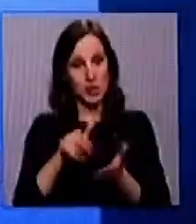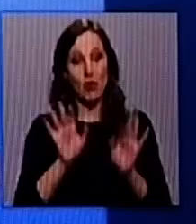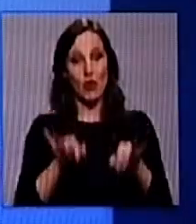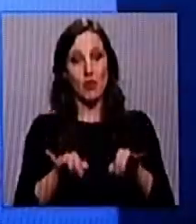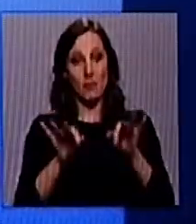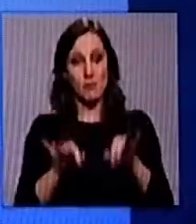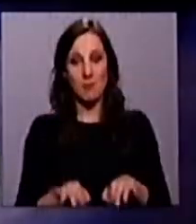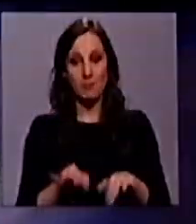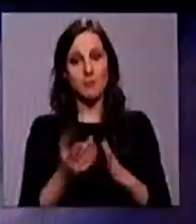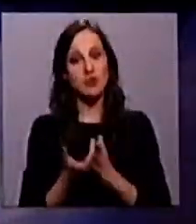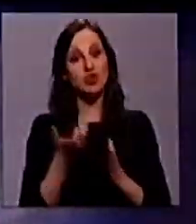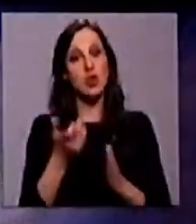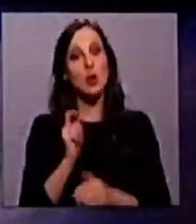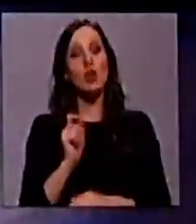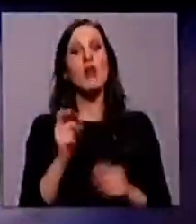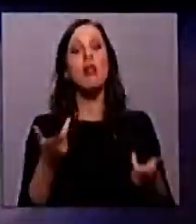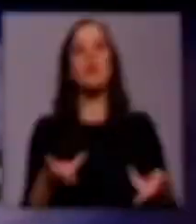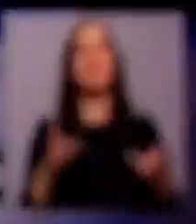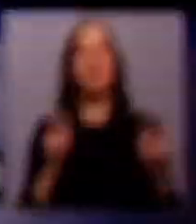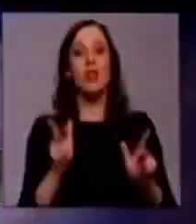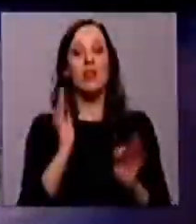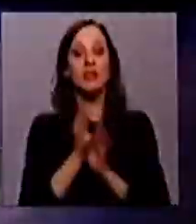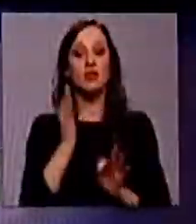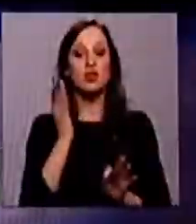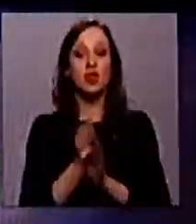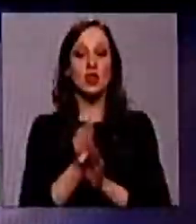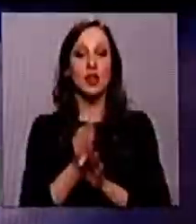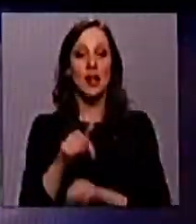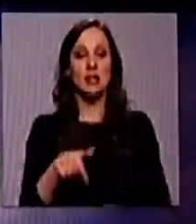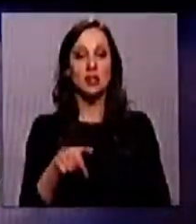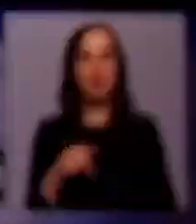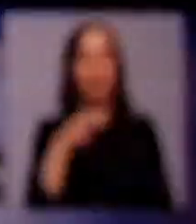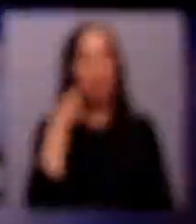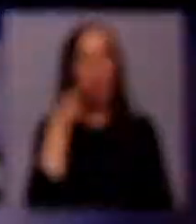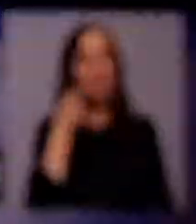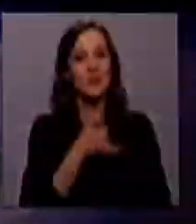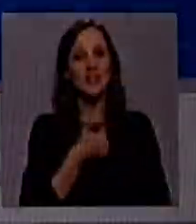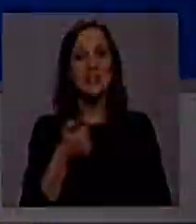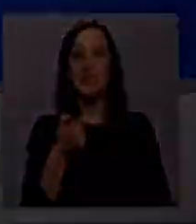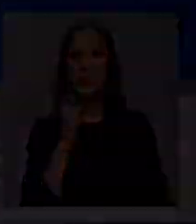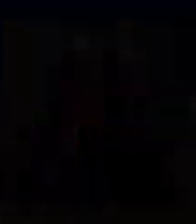e que assinala o Dia da Liberdade, que se comemora esta quarta-feira, 25 de Abril.